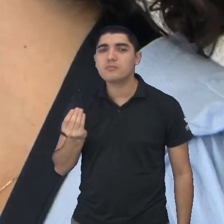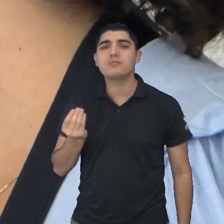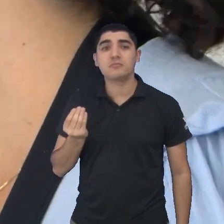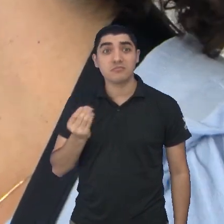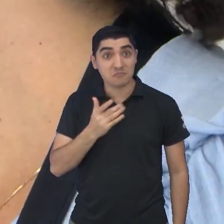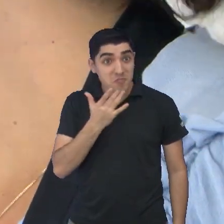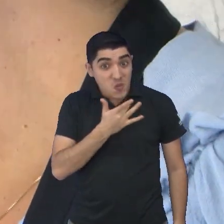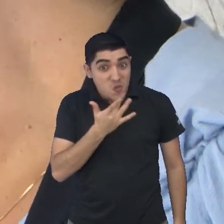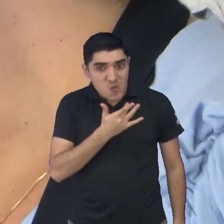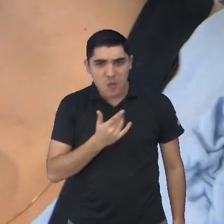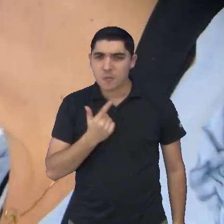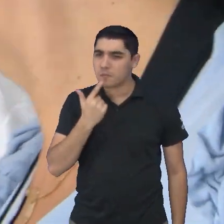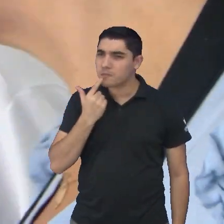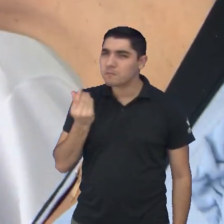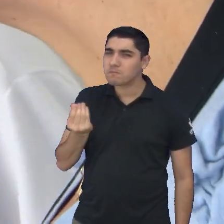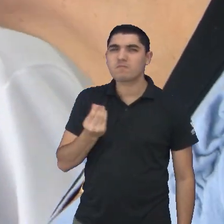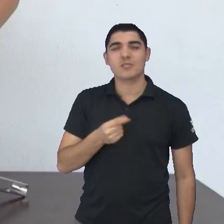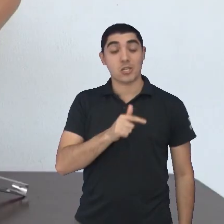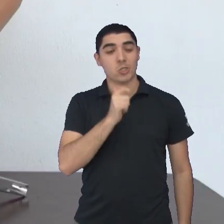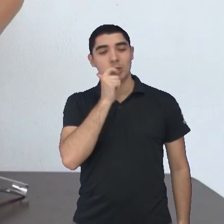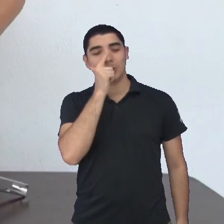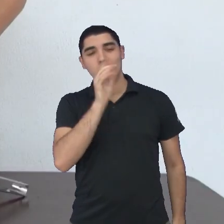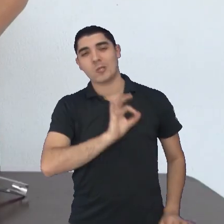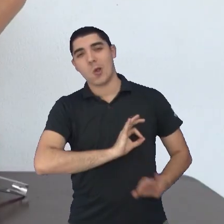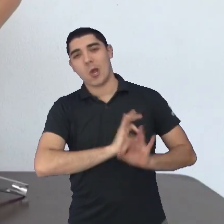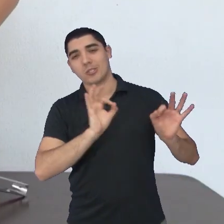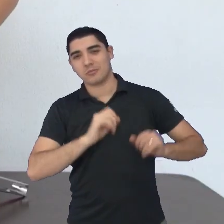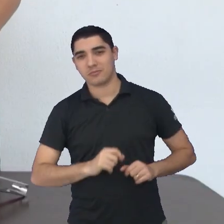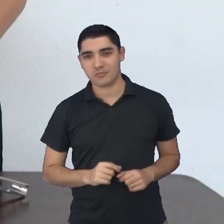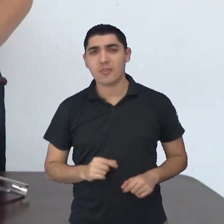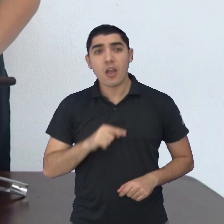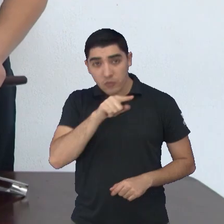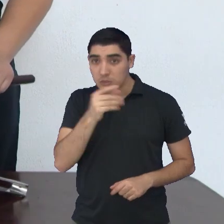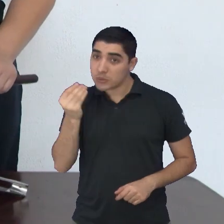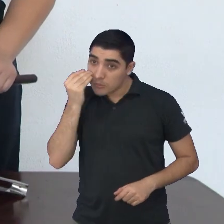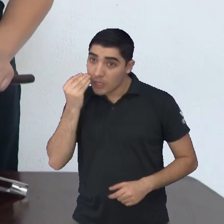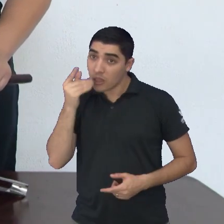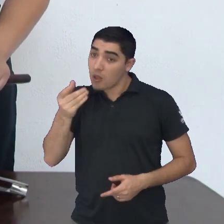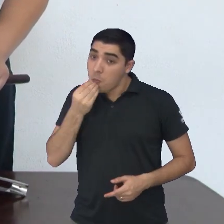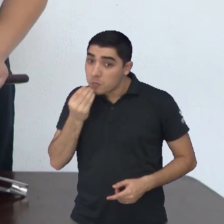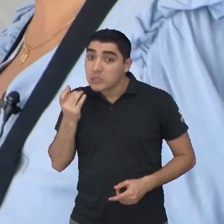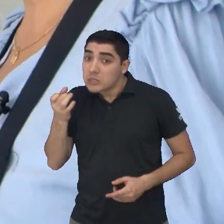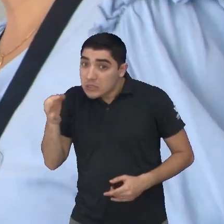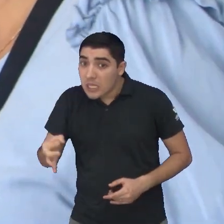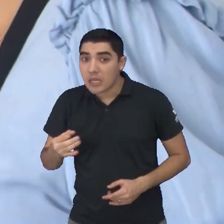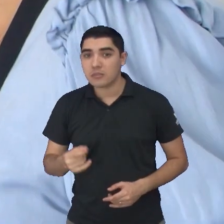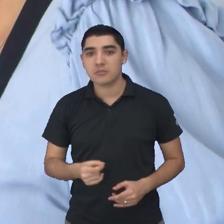não tá? Chique. Júlio, pega aí. Não, vê se tá bom. Não, experimenta, eu tenho que falar se a carne tá boa pra